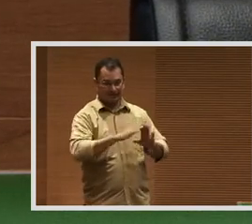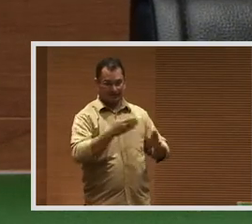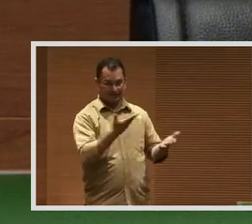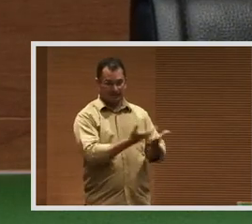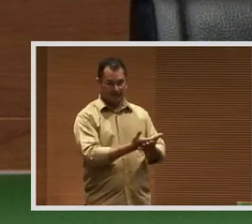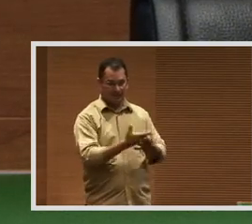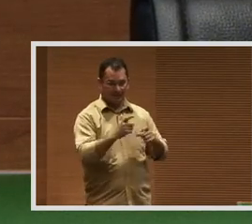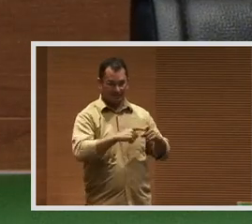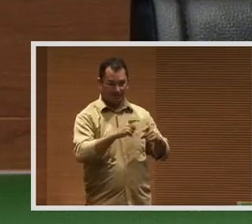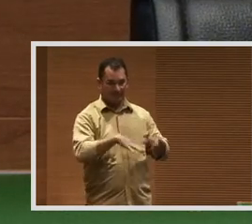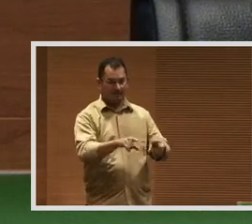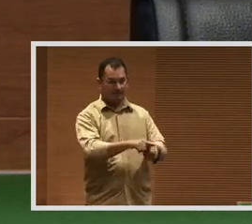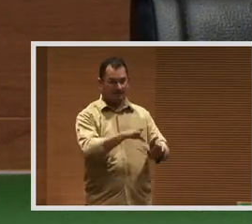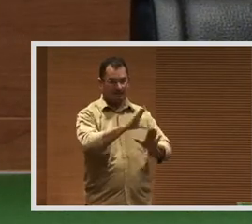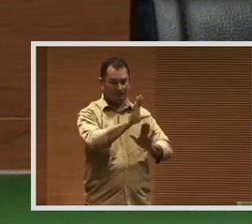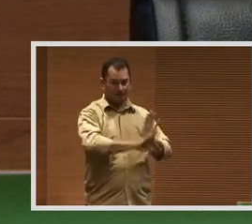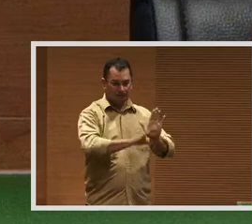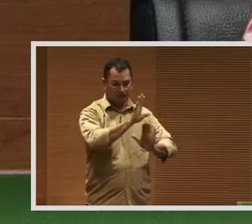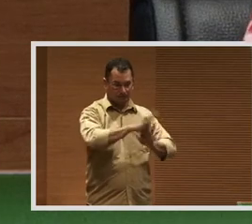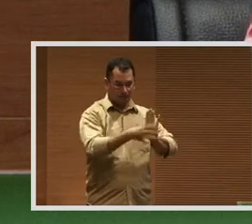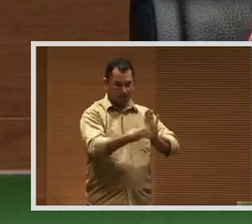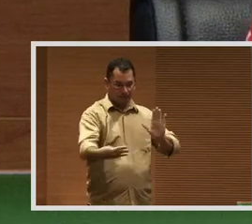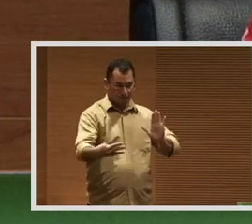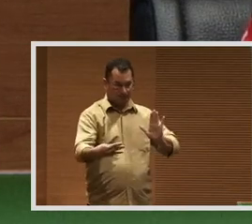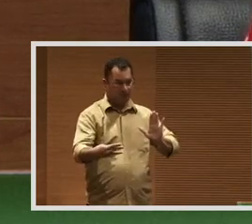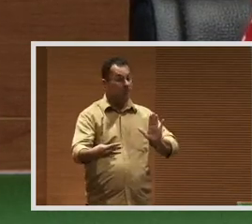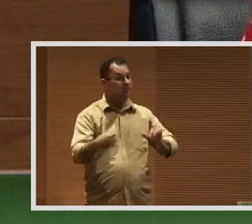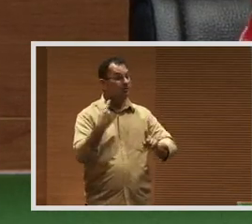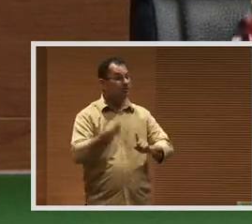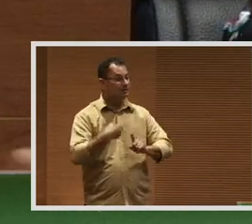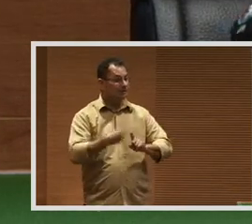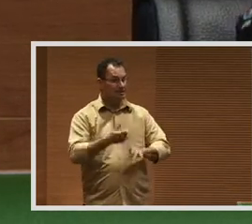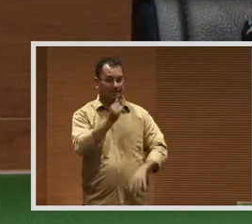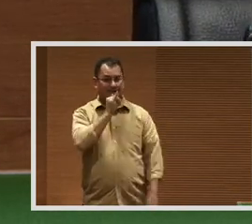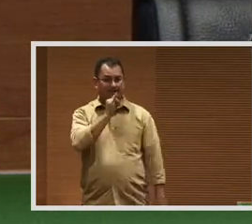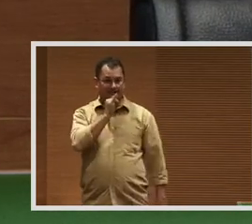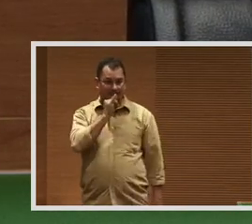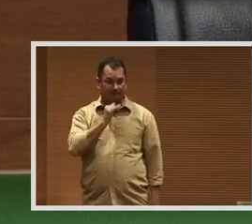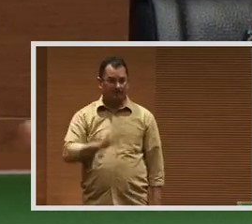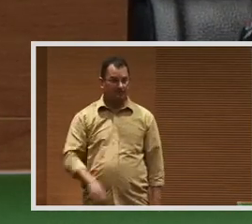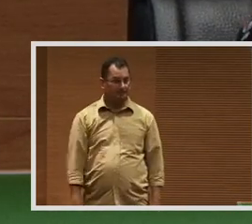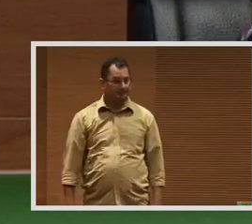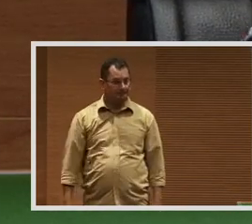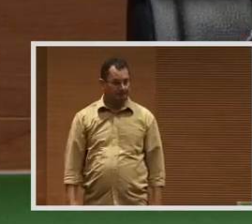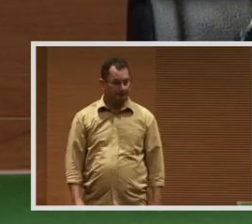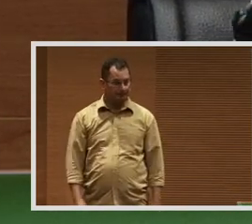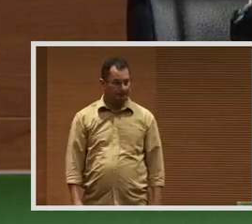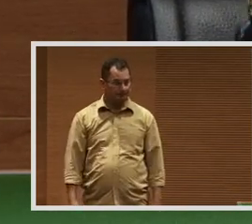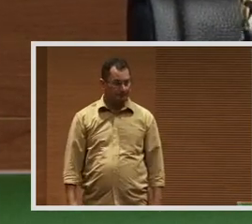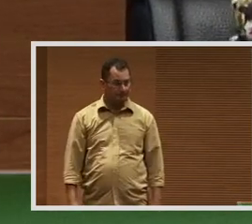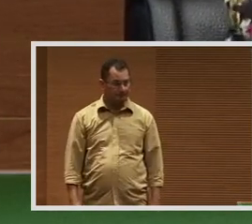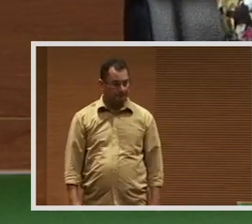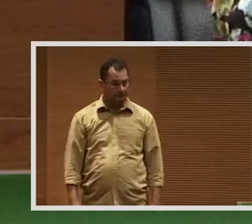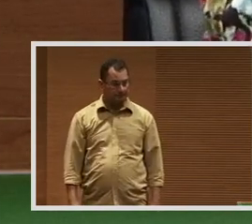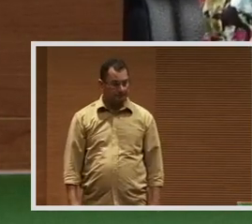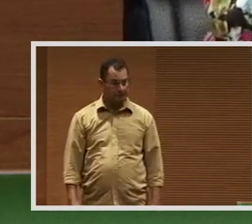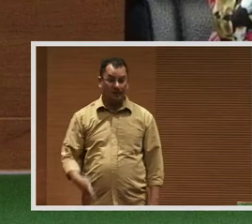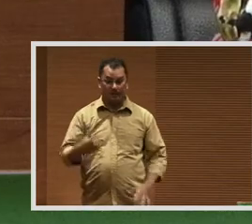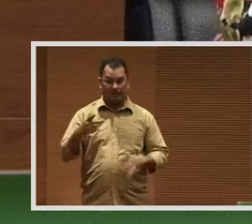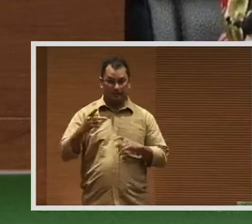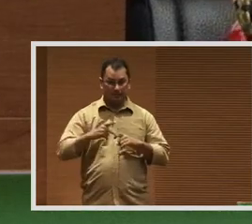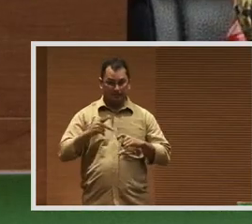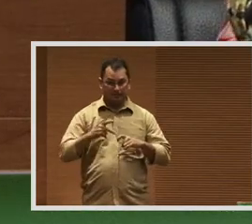currículo. Por que, por exemplo, você abre um residência de pediatria